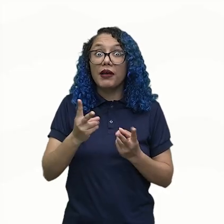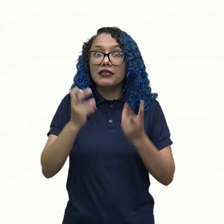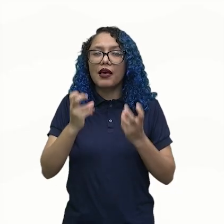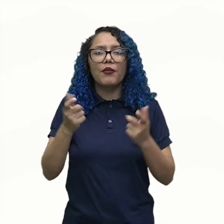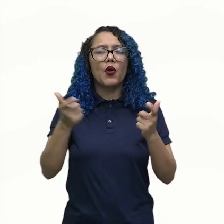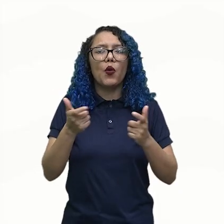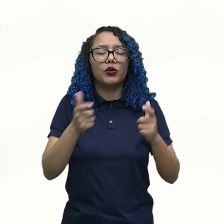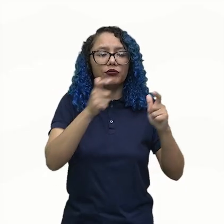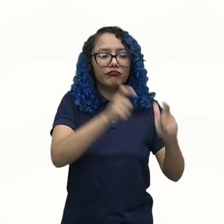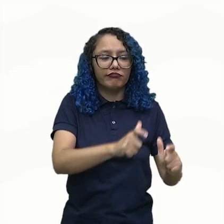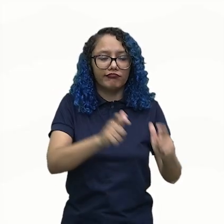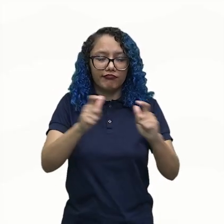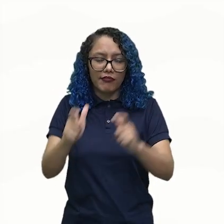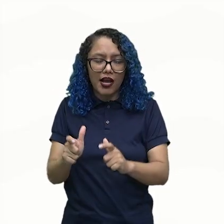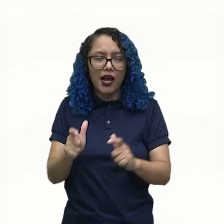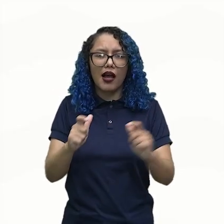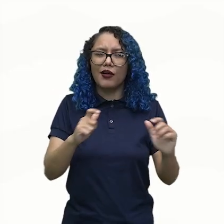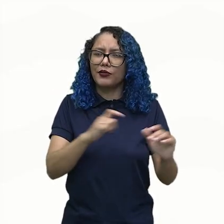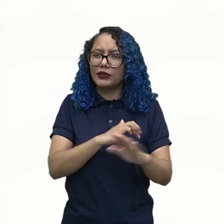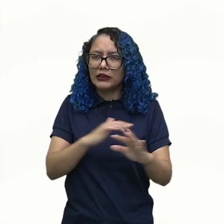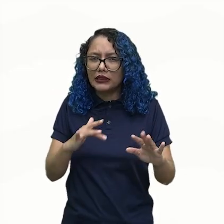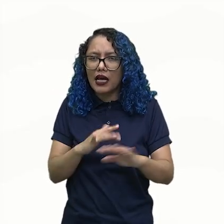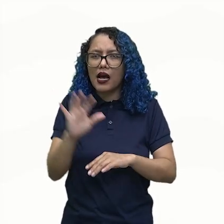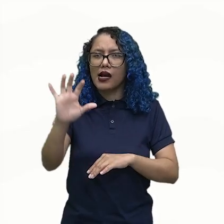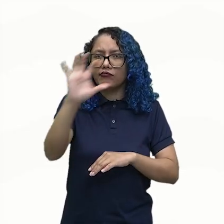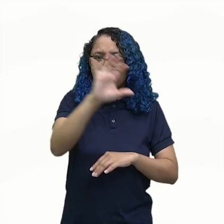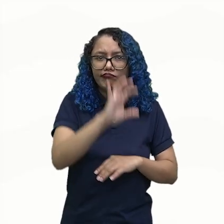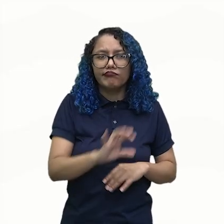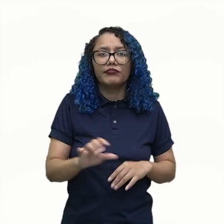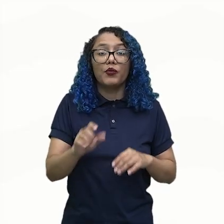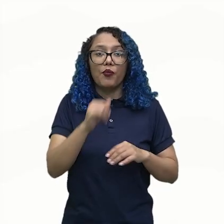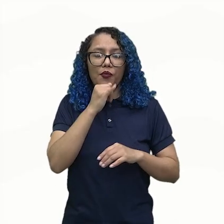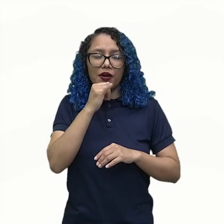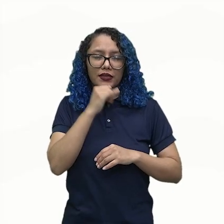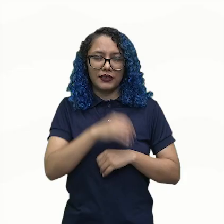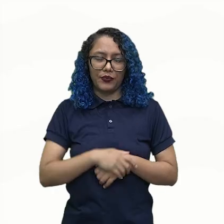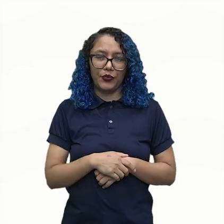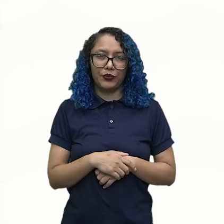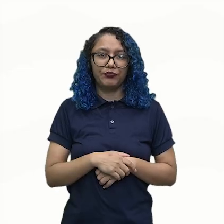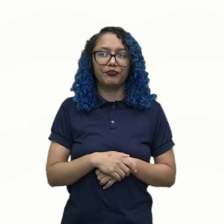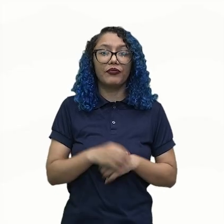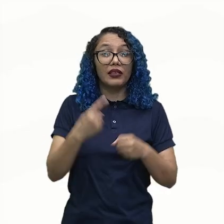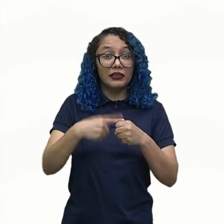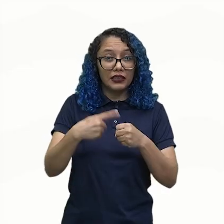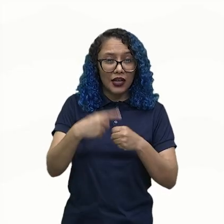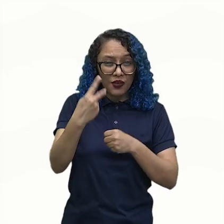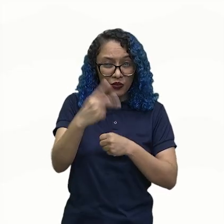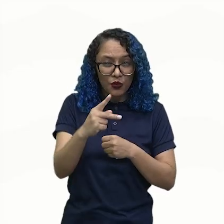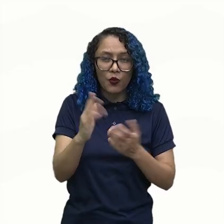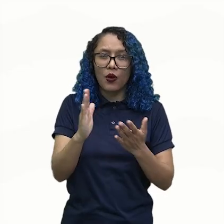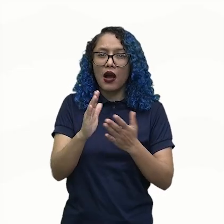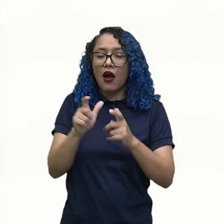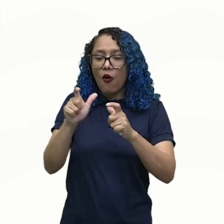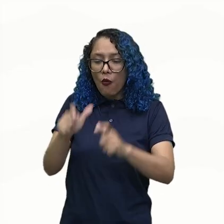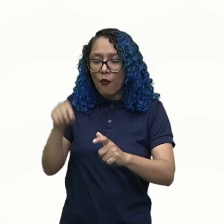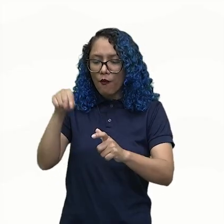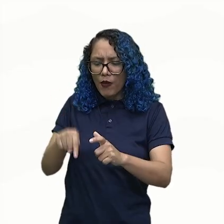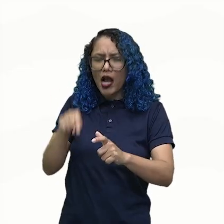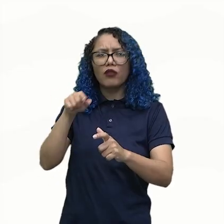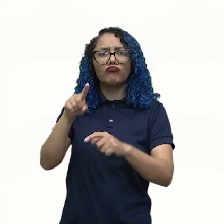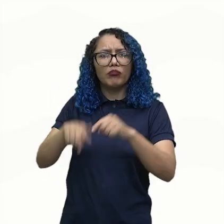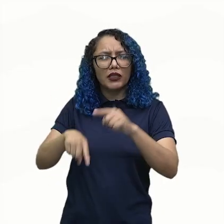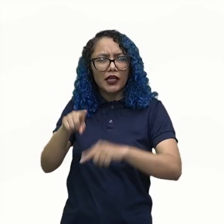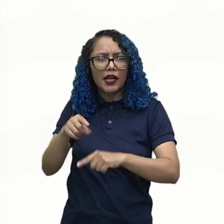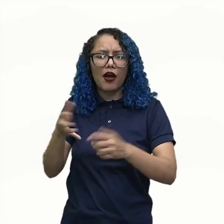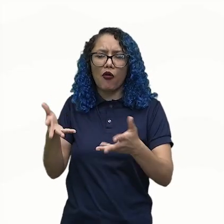bairros, cidades ou regiões. Basta você analisar a sua cidade. Tem um bairro que tem uma melhor infraestrutura e